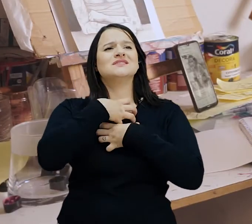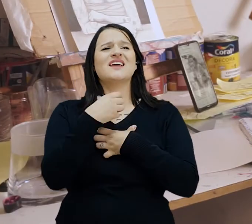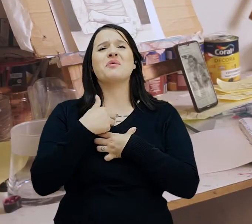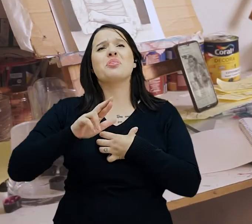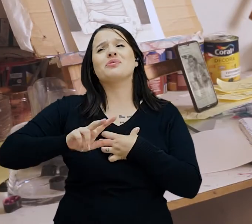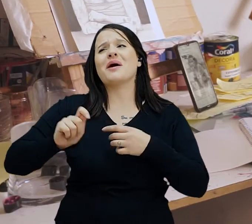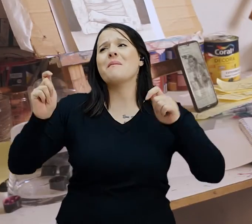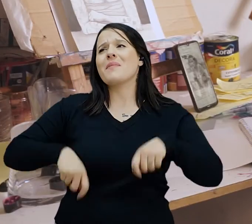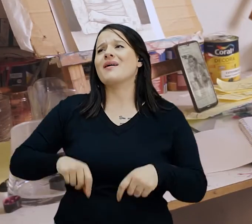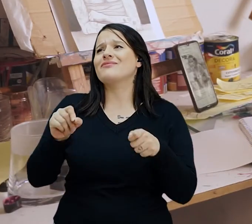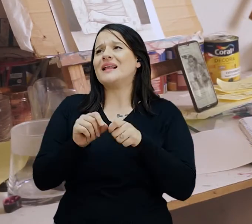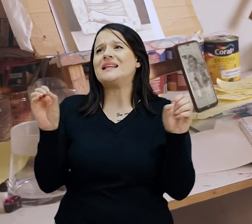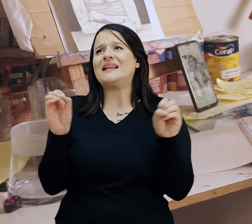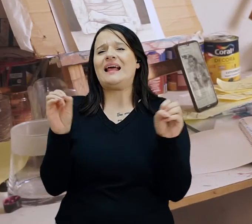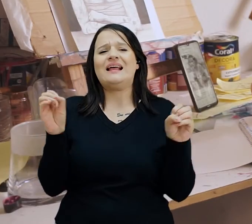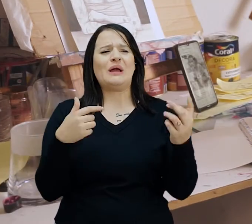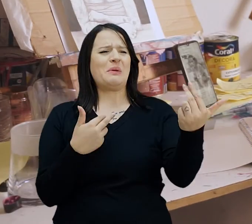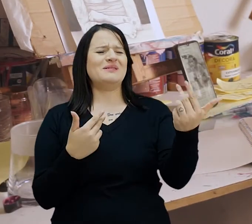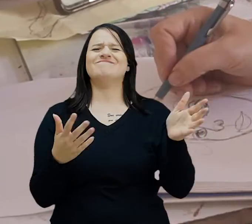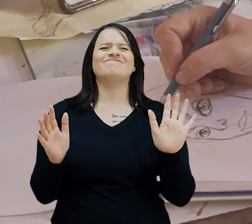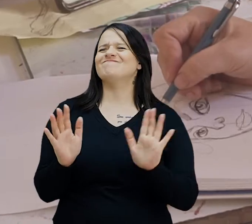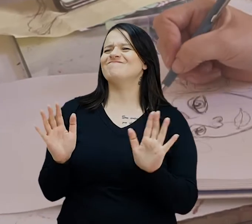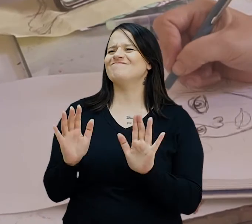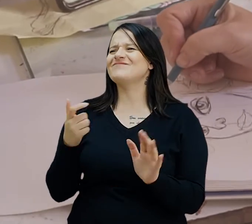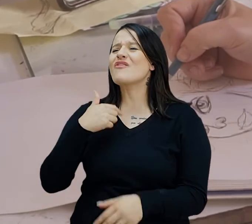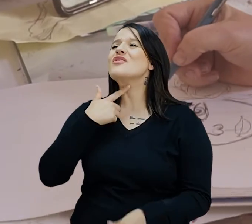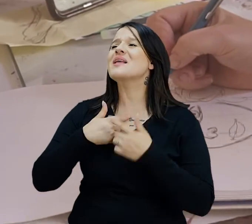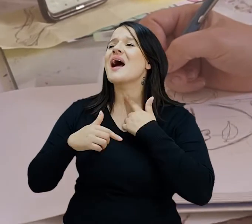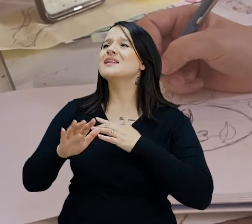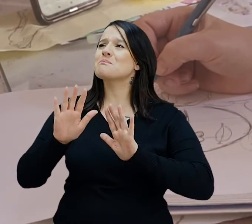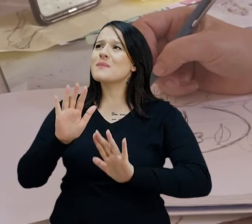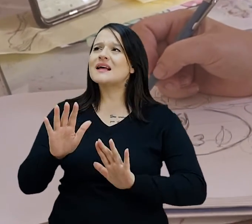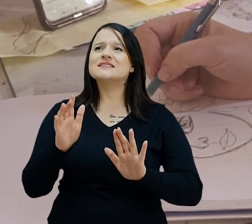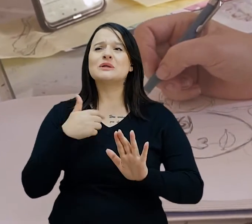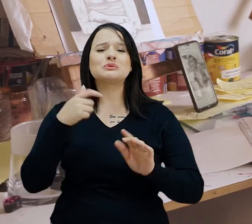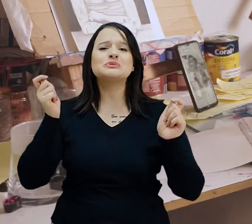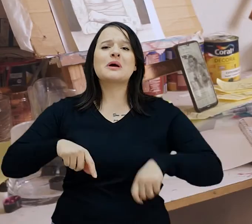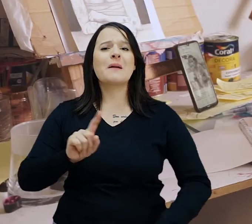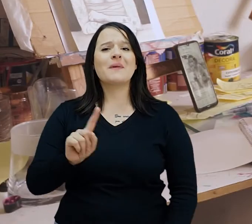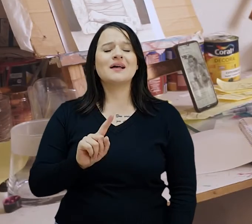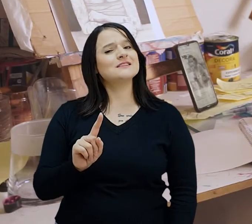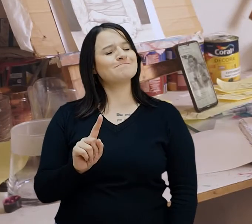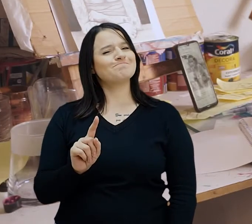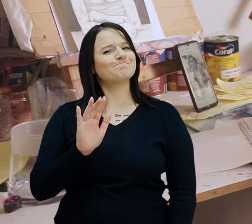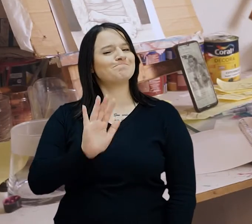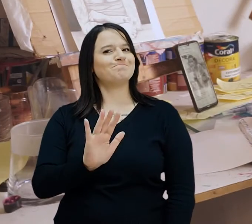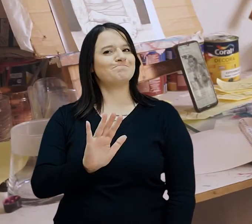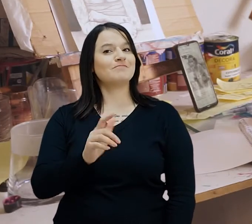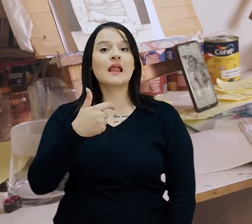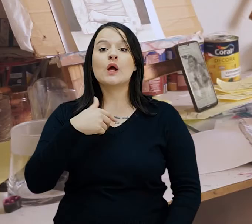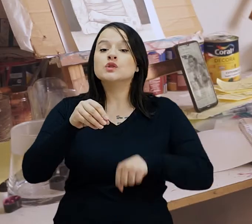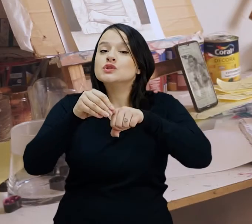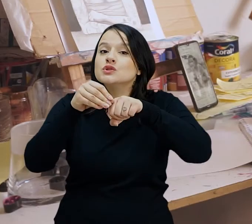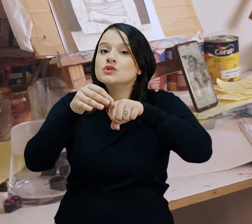sintam capazes de fazer o que elas idealizaram na cabeça delas. Então, o